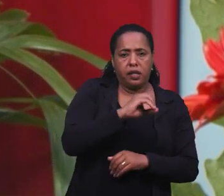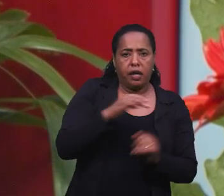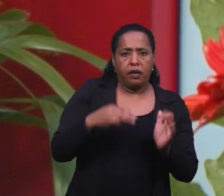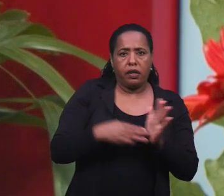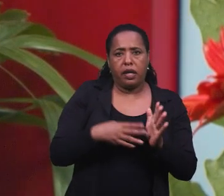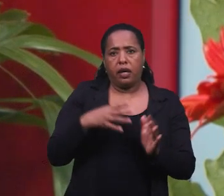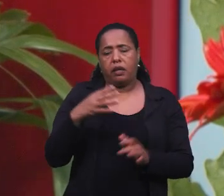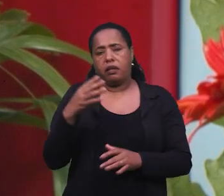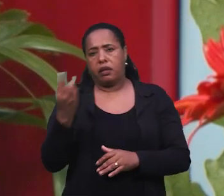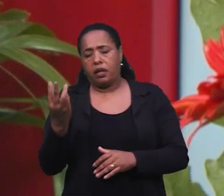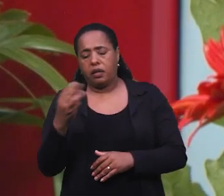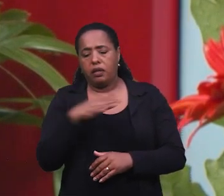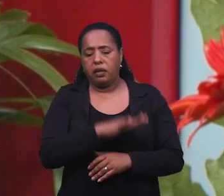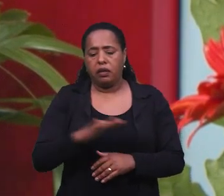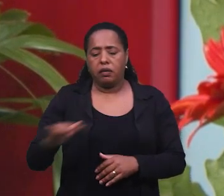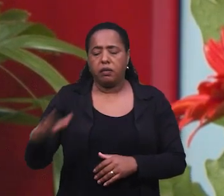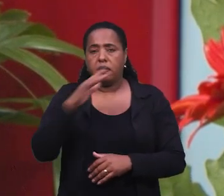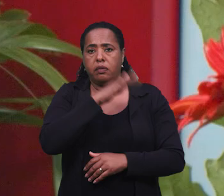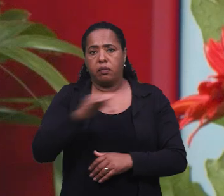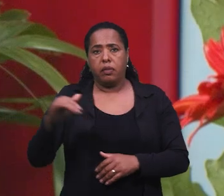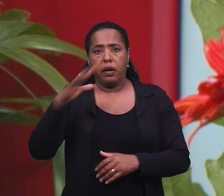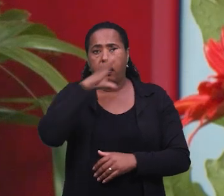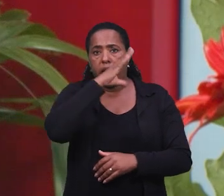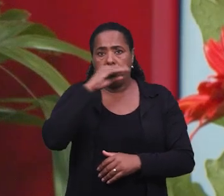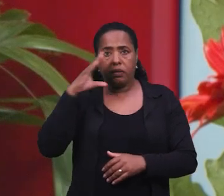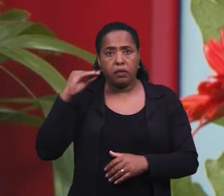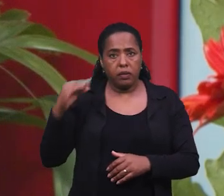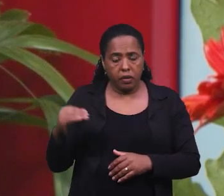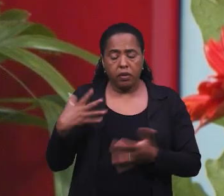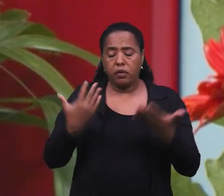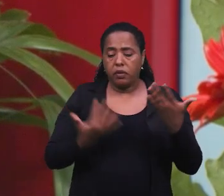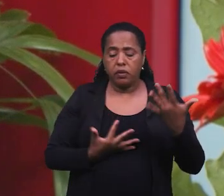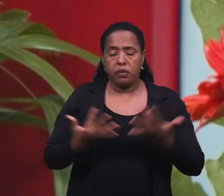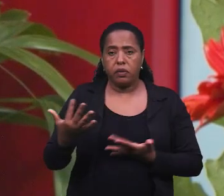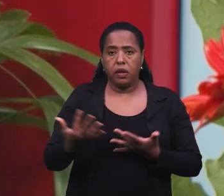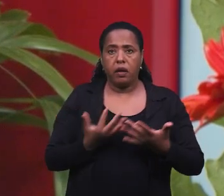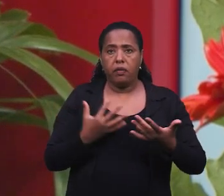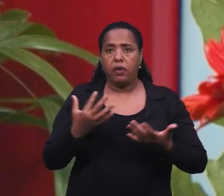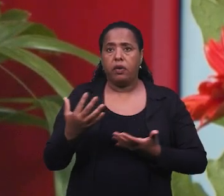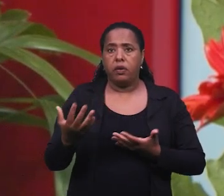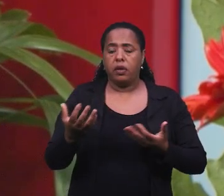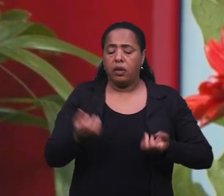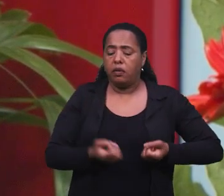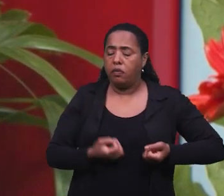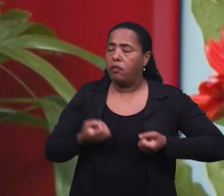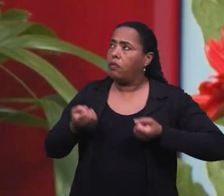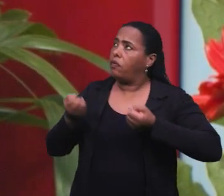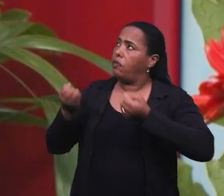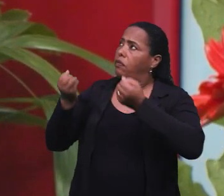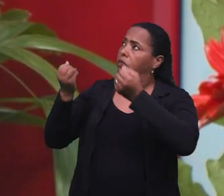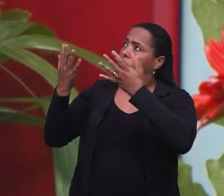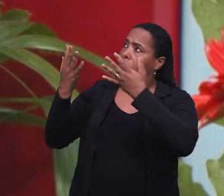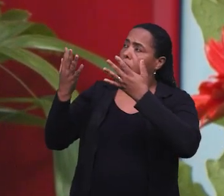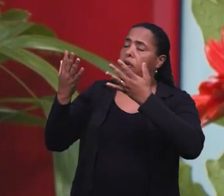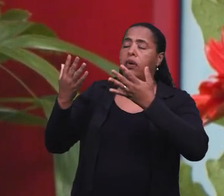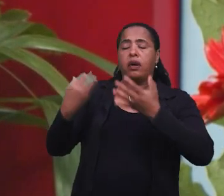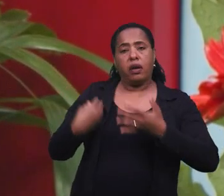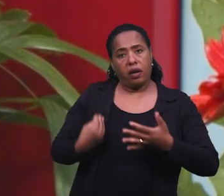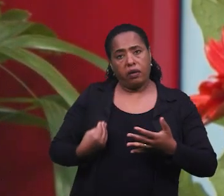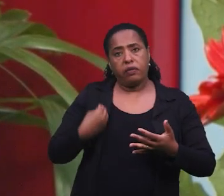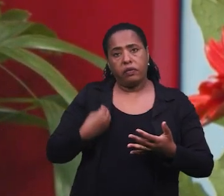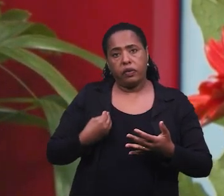Porque estamos falando aqui, se somos partes integrantes do corpo, pastor Eduardo Michel citou